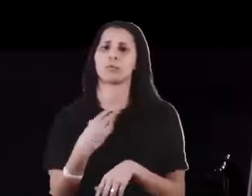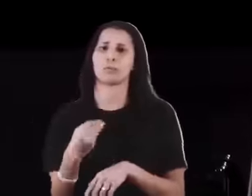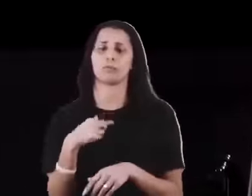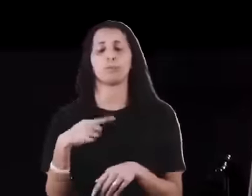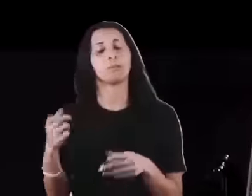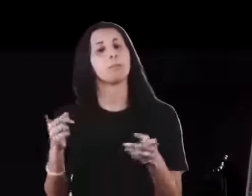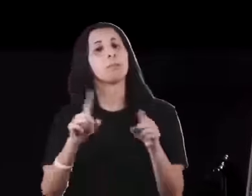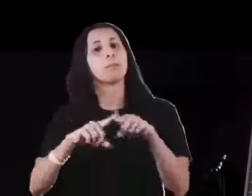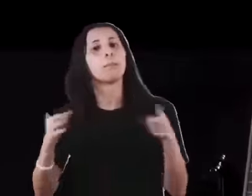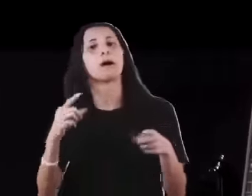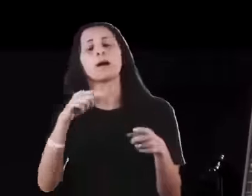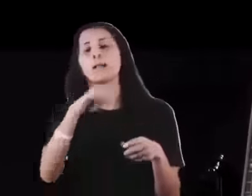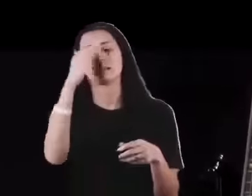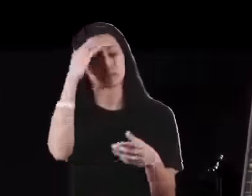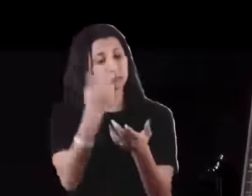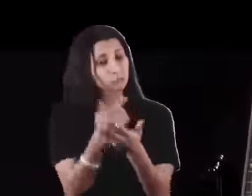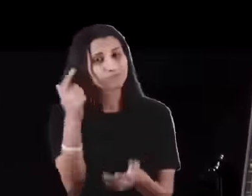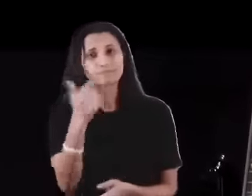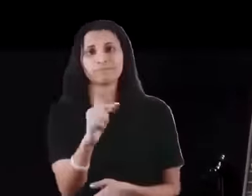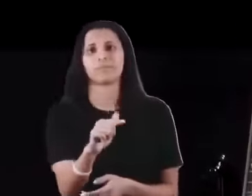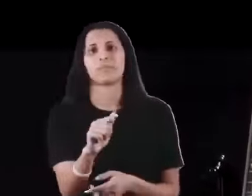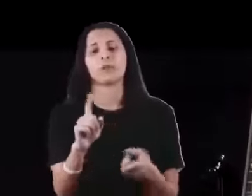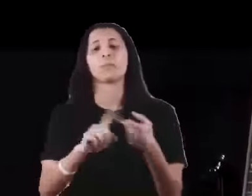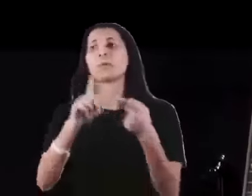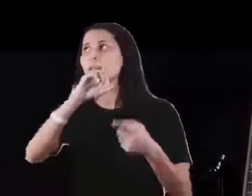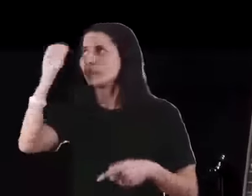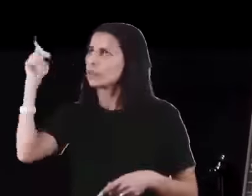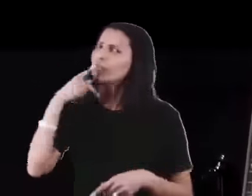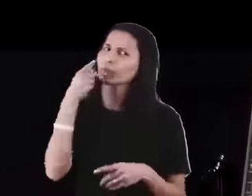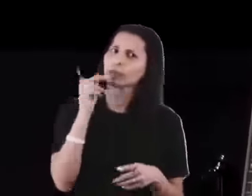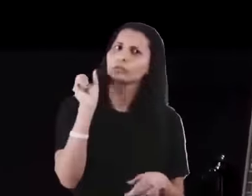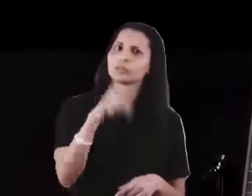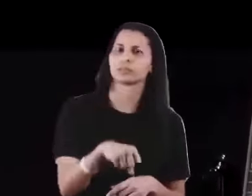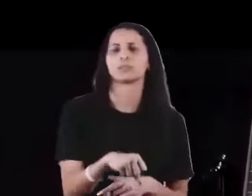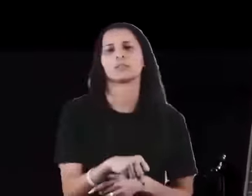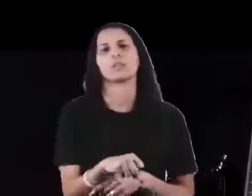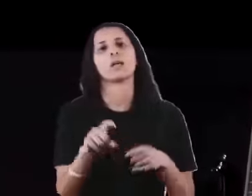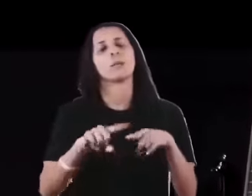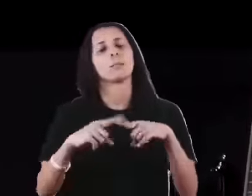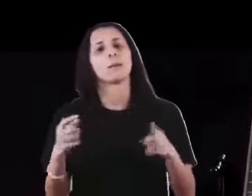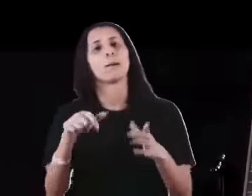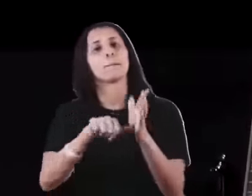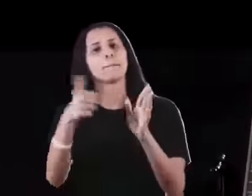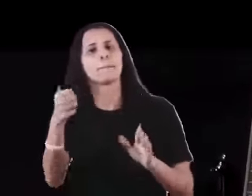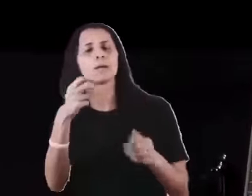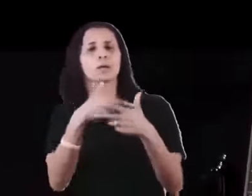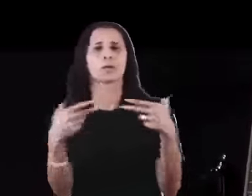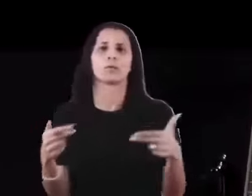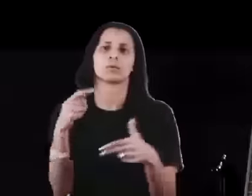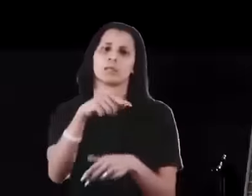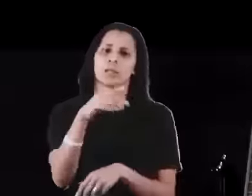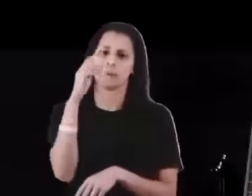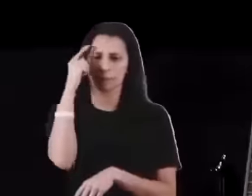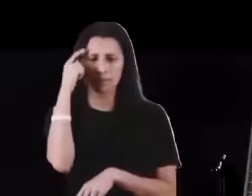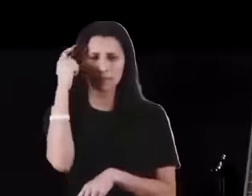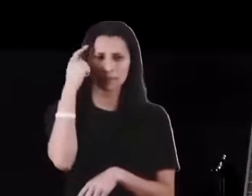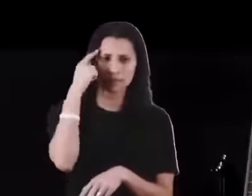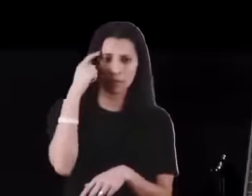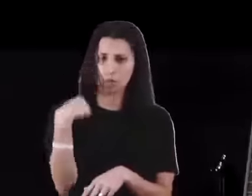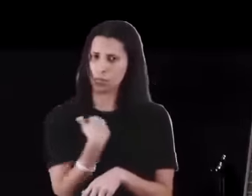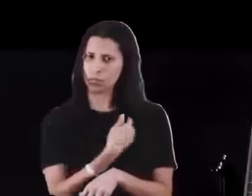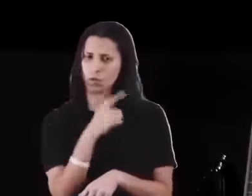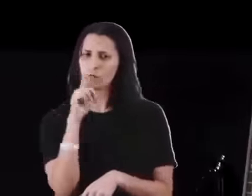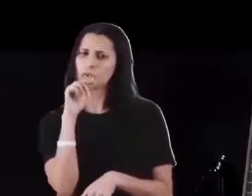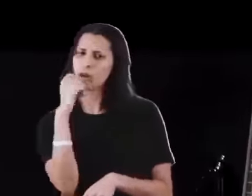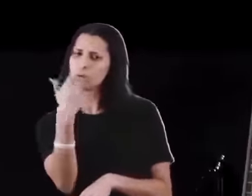multiplicar descendência a primeira coisa que ela tinha que ter pensado e fez assim rapaz a gente tá sem água tá sem comida mas alguma coisa vai